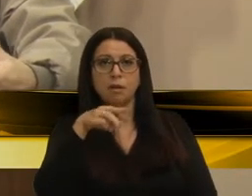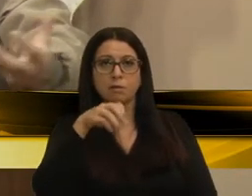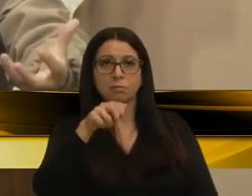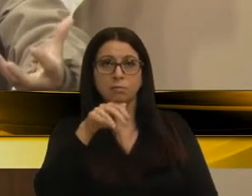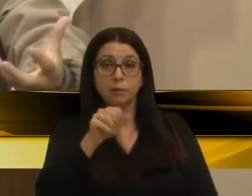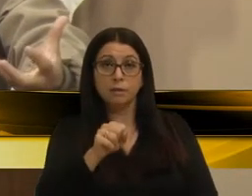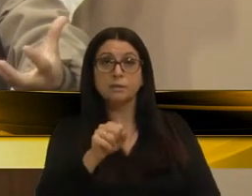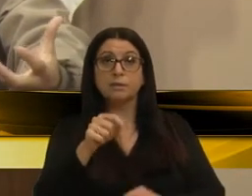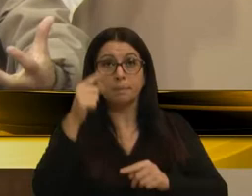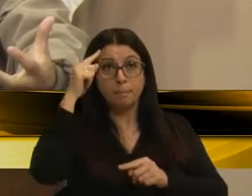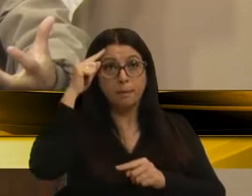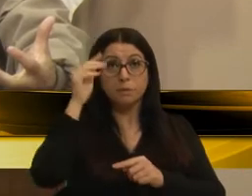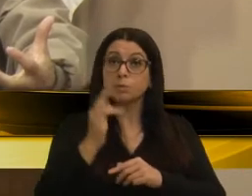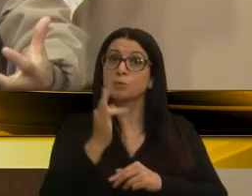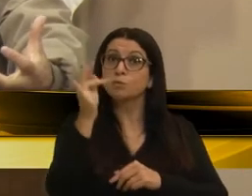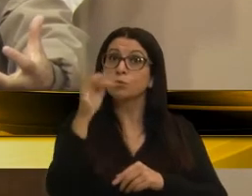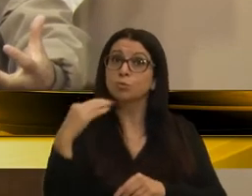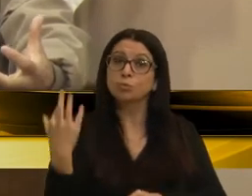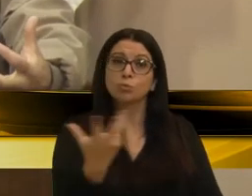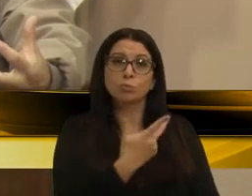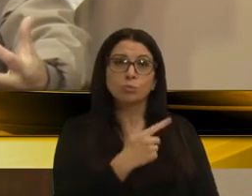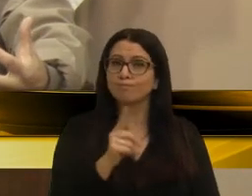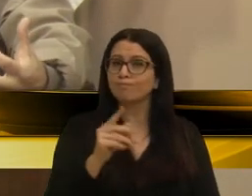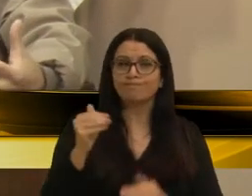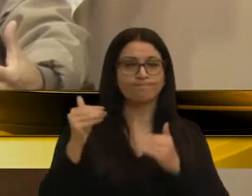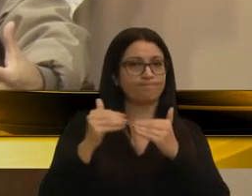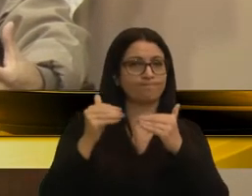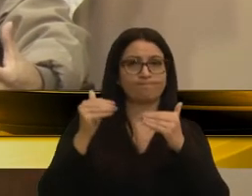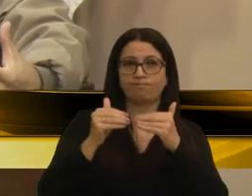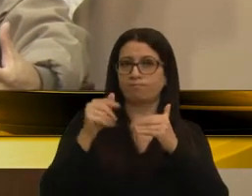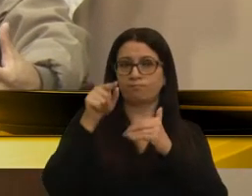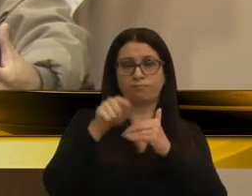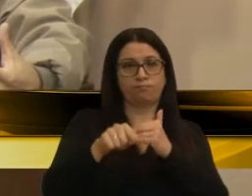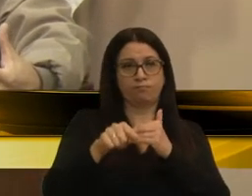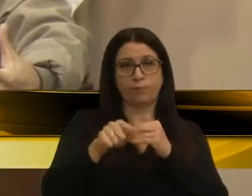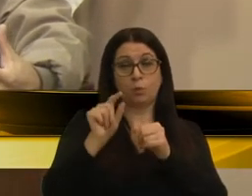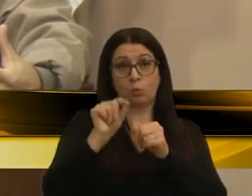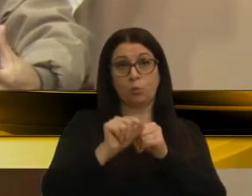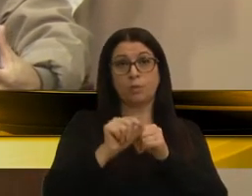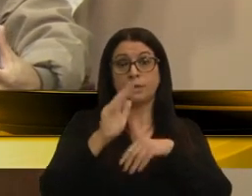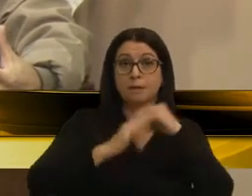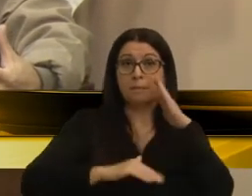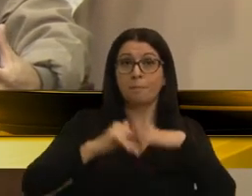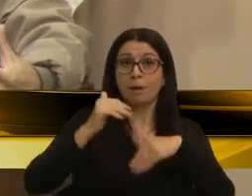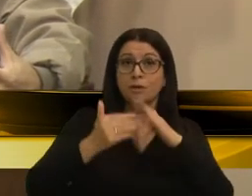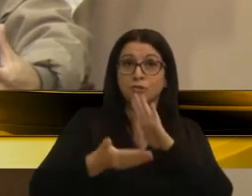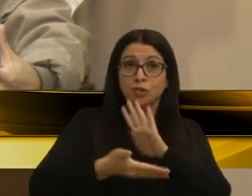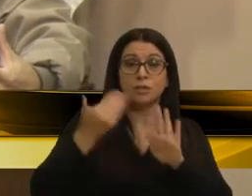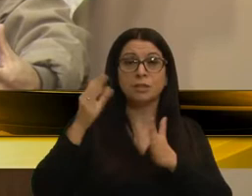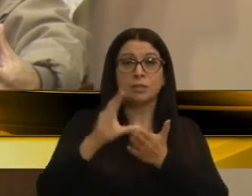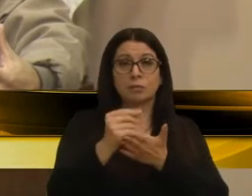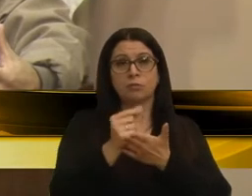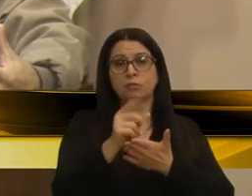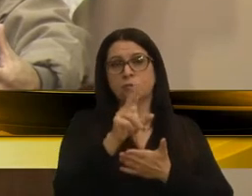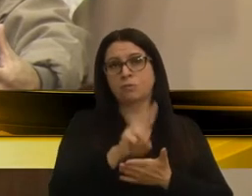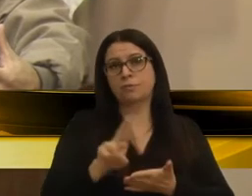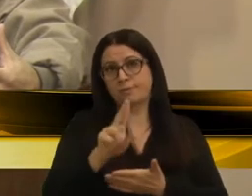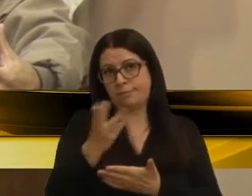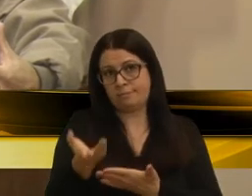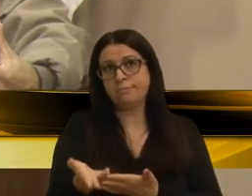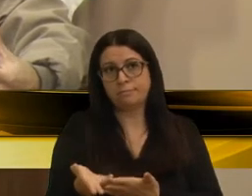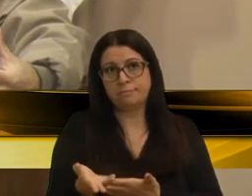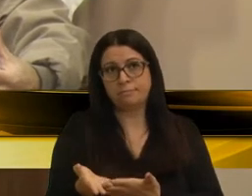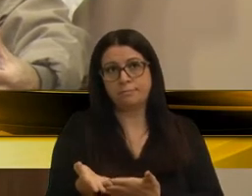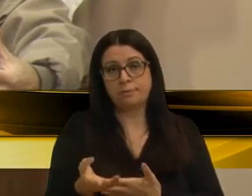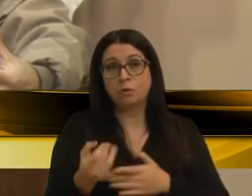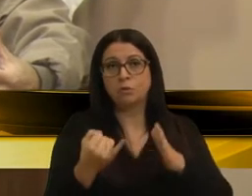futuro hegemônico, não concordam, não comungam com essa prática de tirar recursos das universidades e